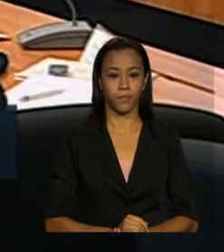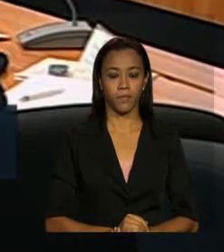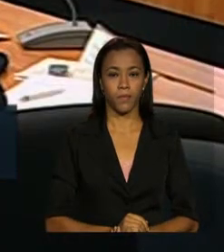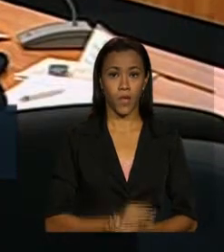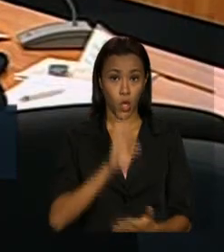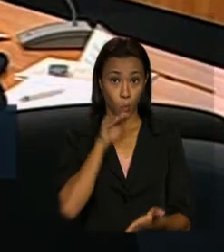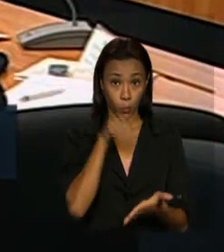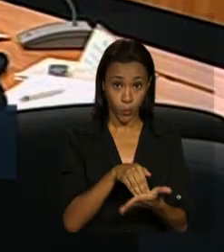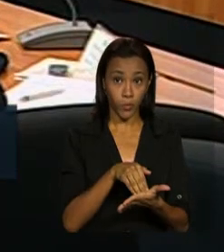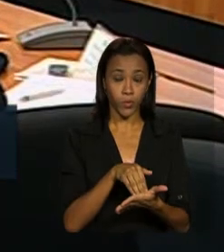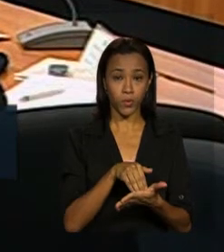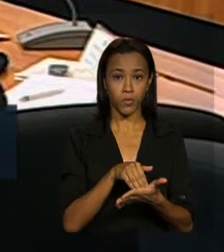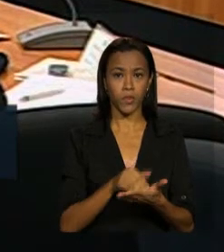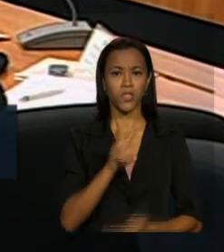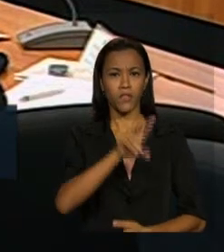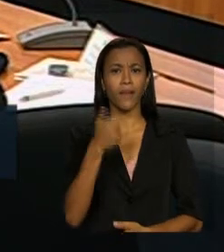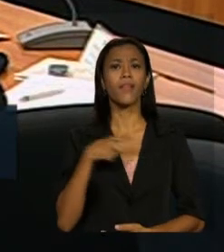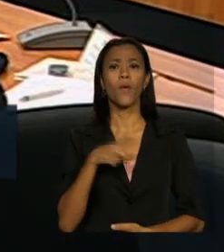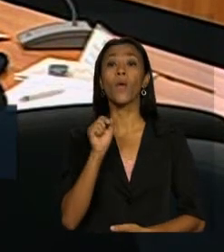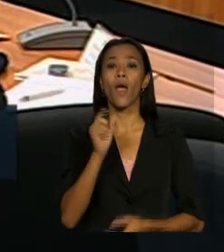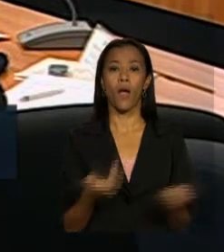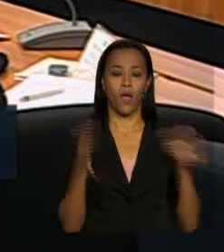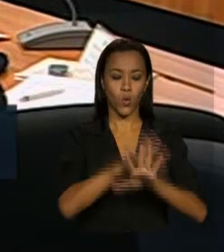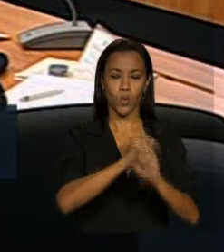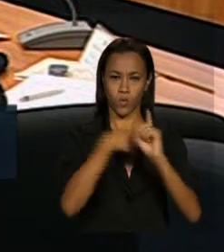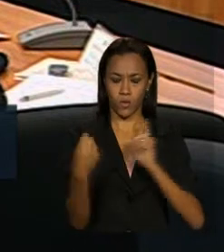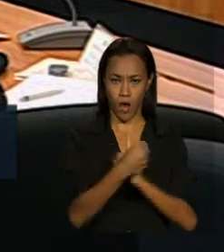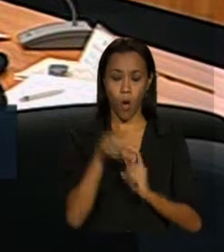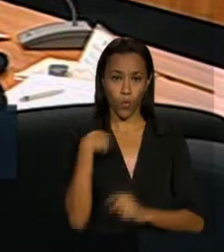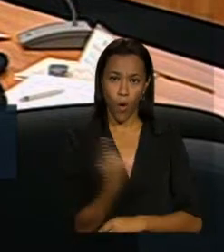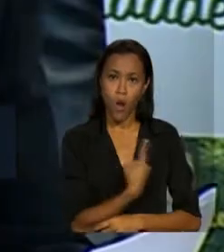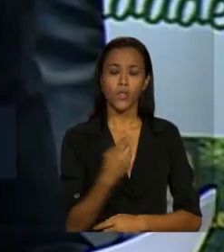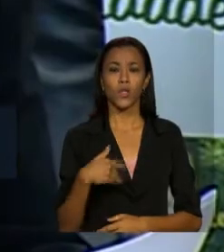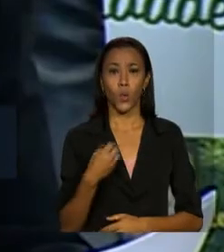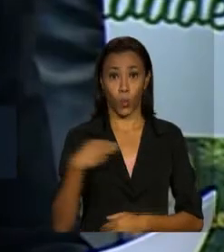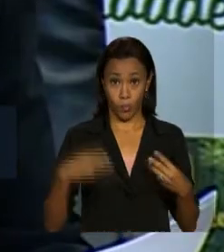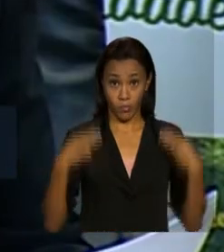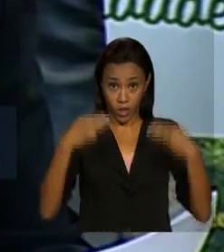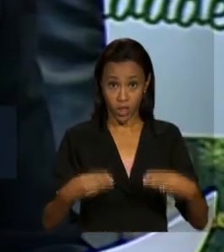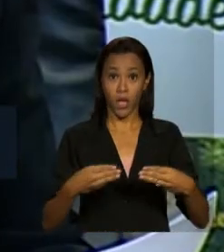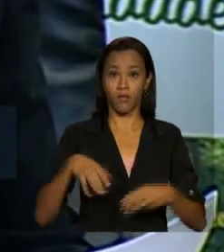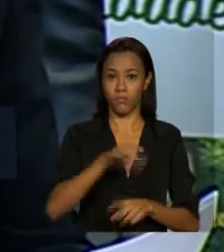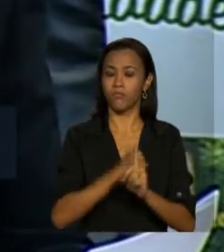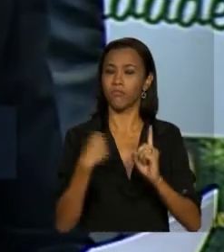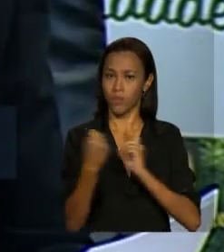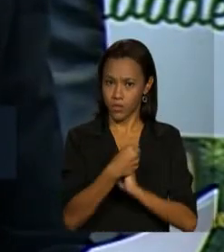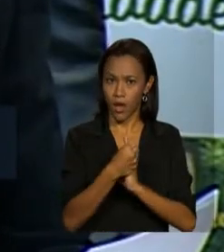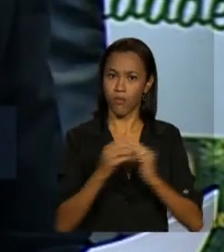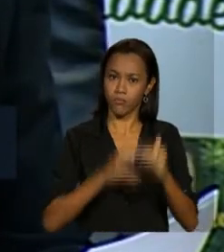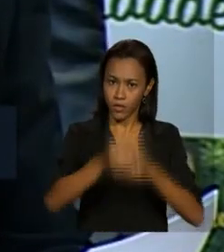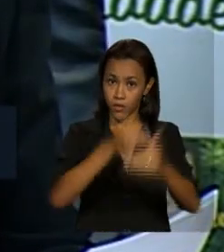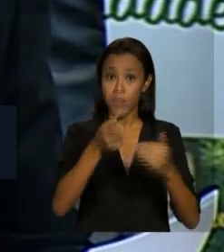E, por último, né, a inclusão social. O Ministério do Desenvolvimento Social